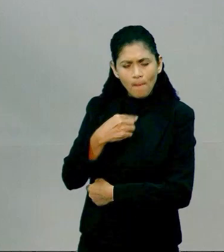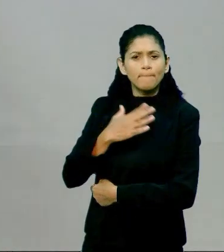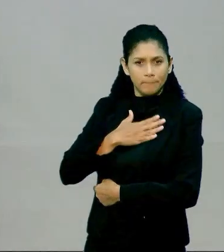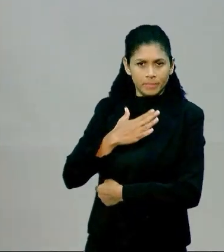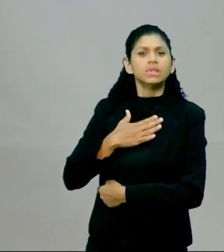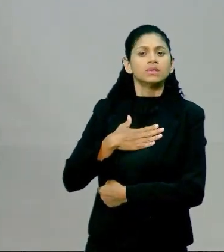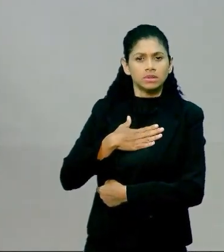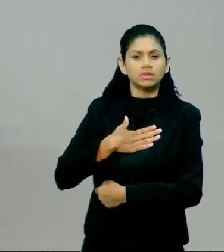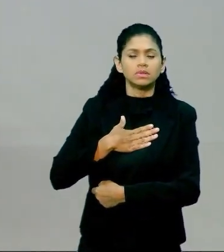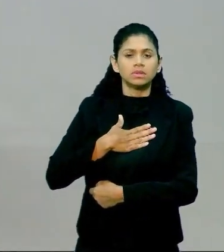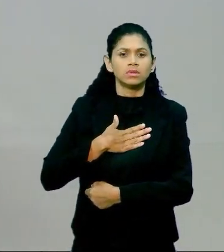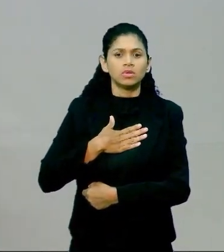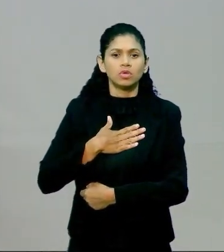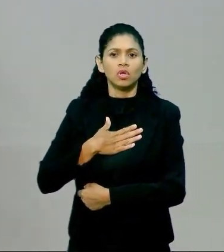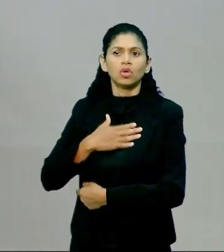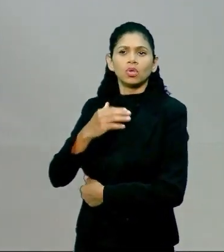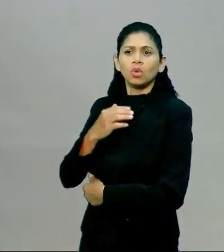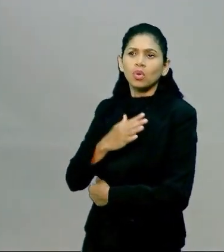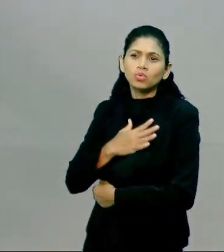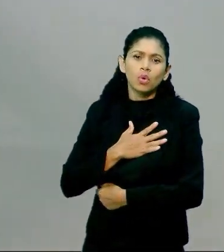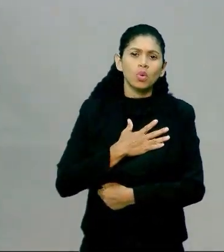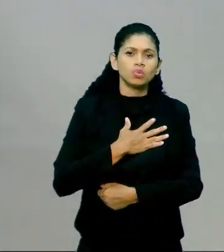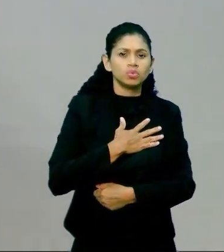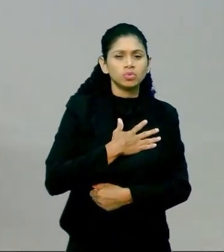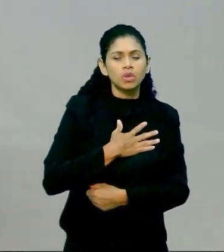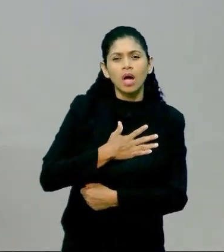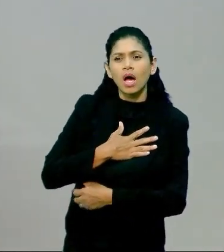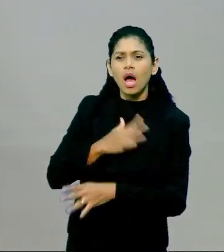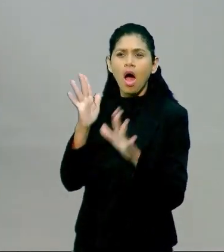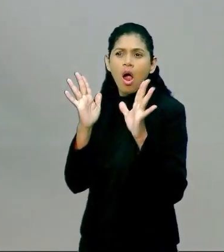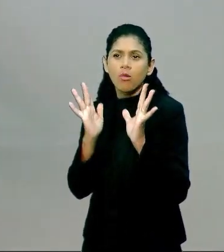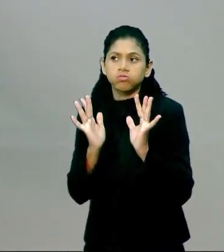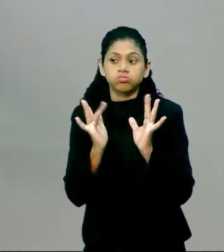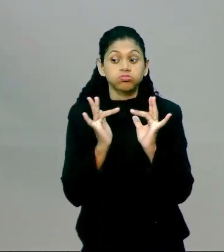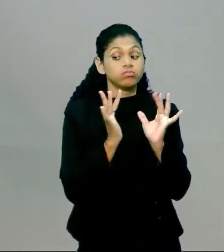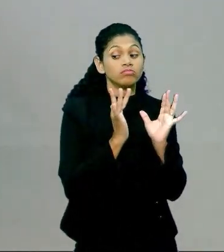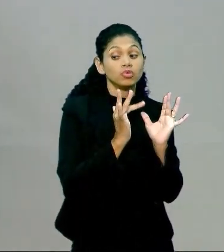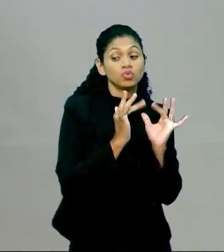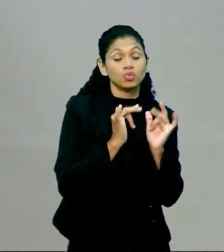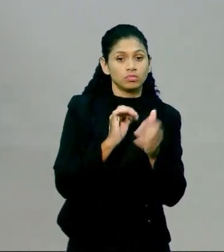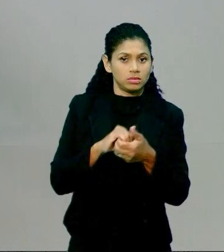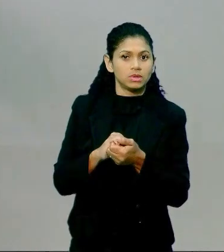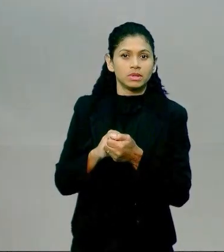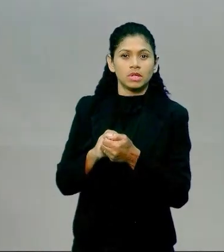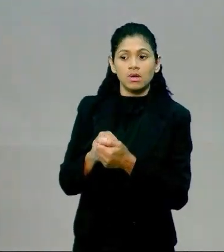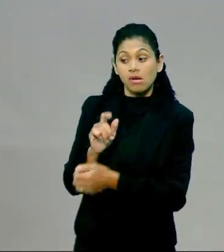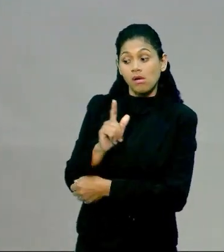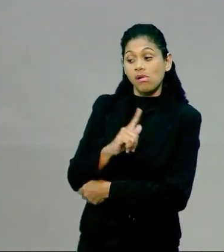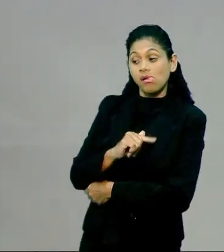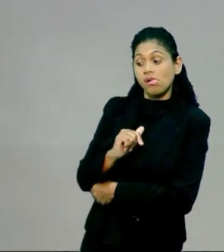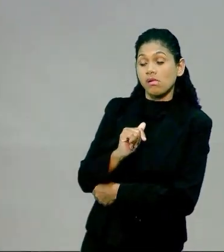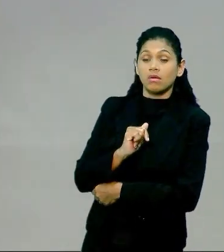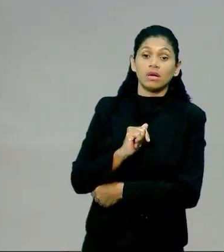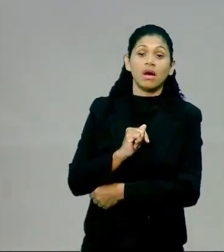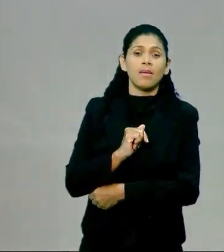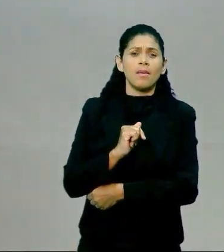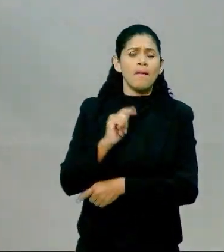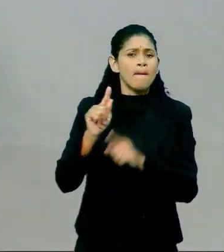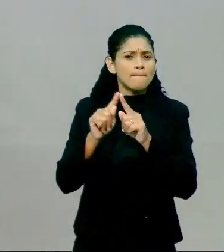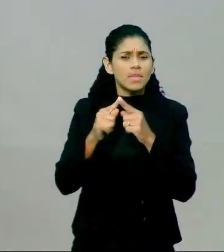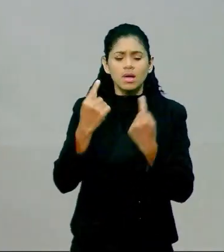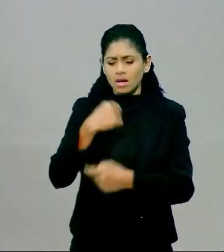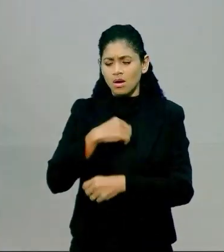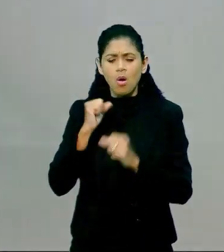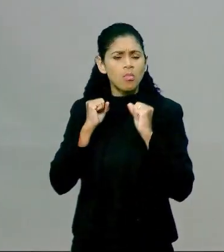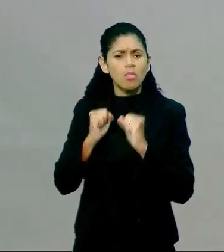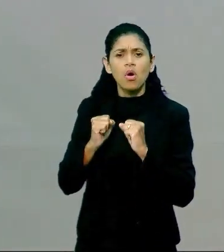olhando dançando para você, aí aquela coisa, gente, eu vou seduzir o crush e tal, e aí você vai, mas eu também posso estar só sentindo a música, eu vou curtindo aqui.